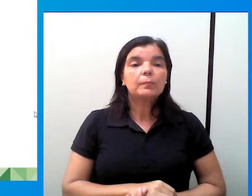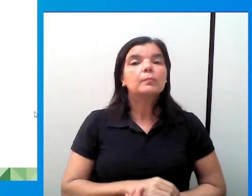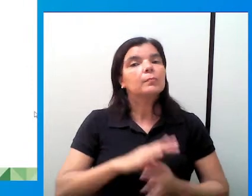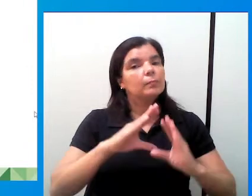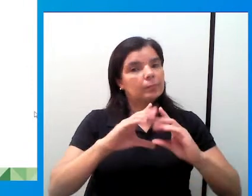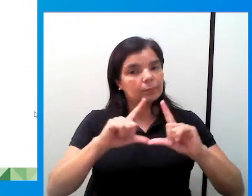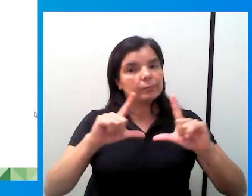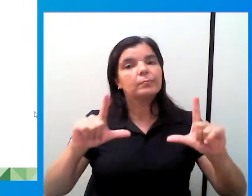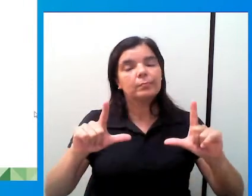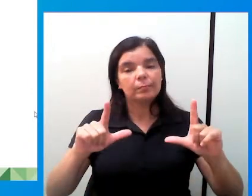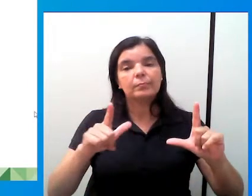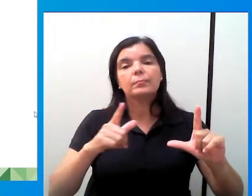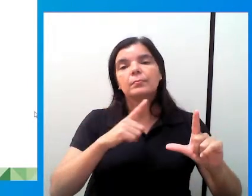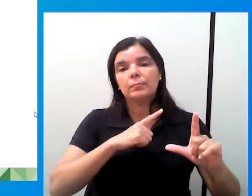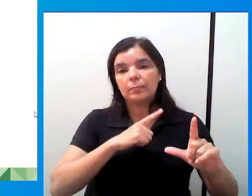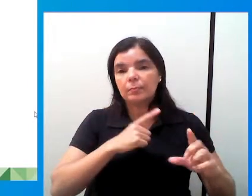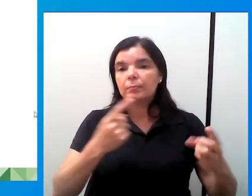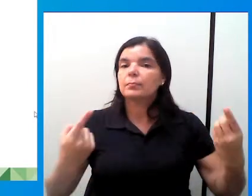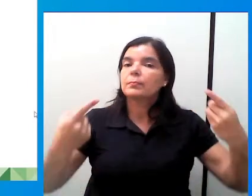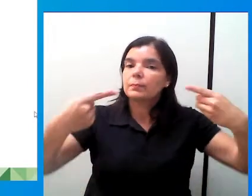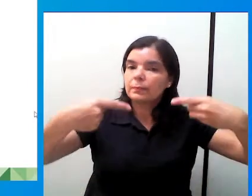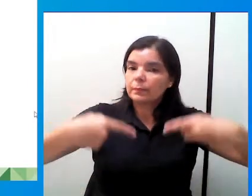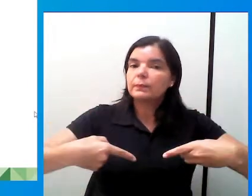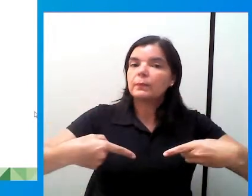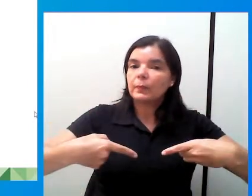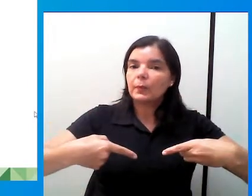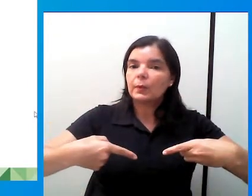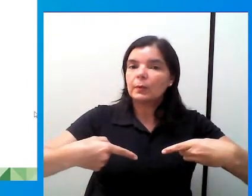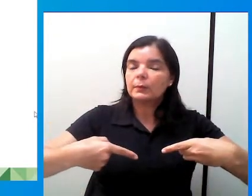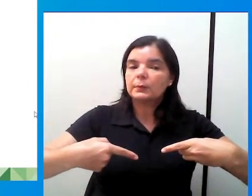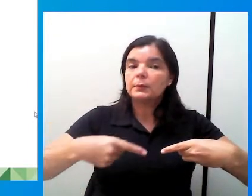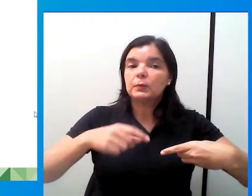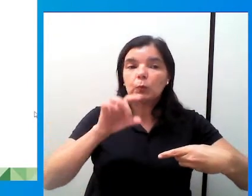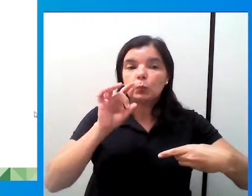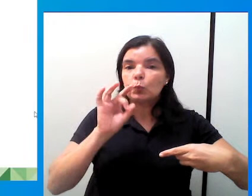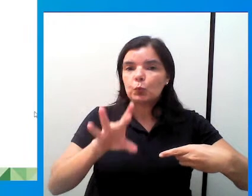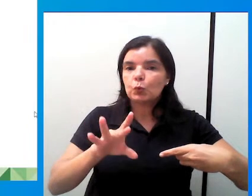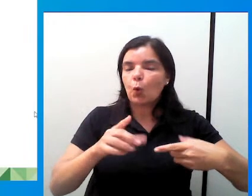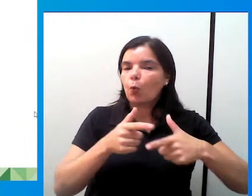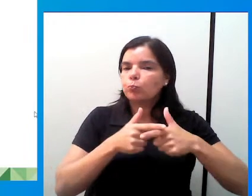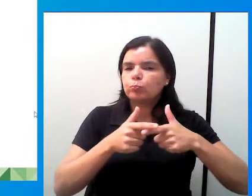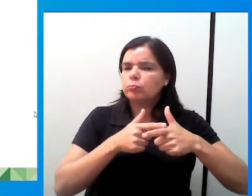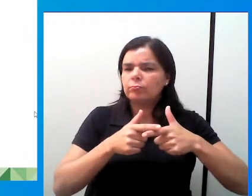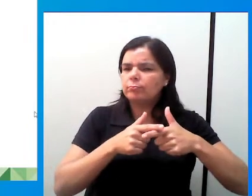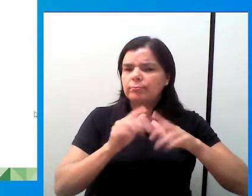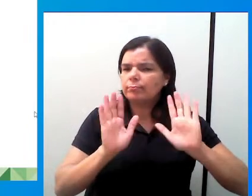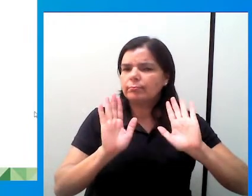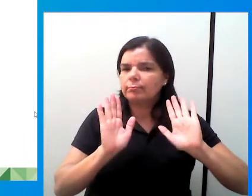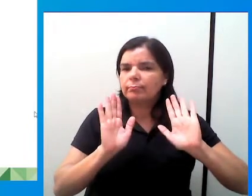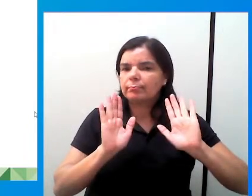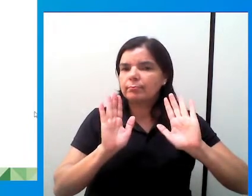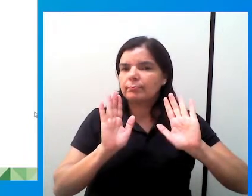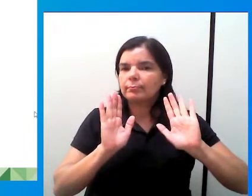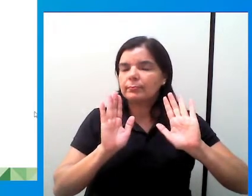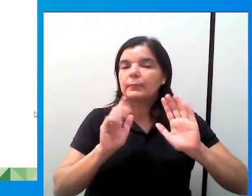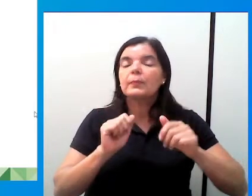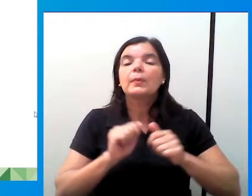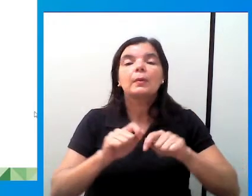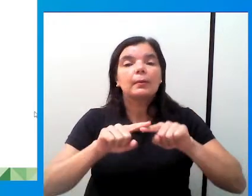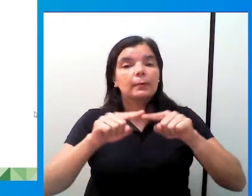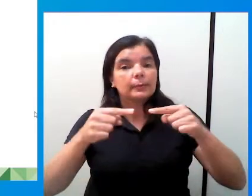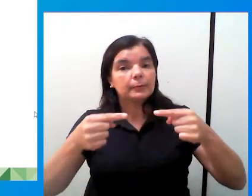que nós temos desafios. E esses desafios não são problemas. Entendam que são